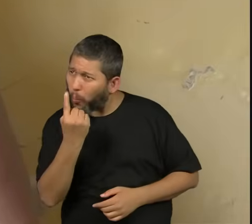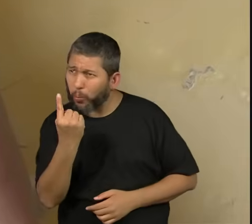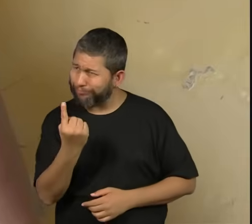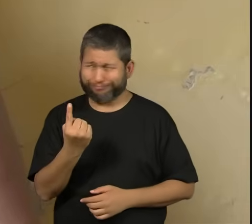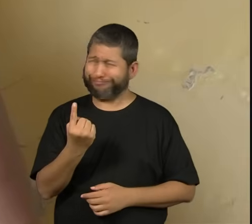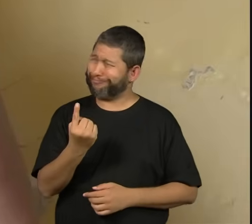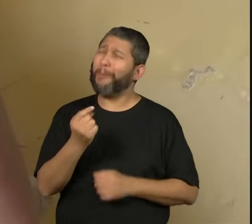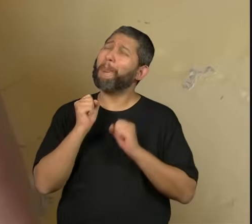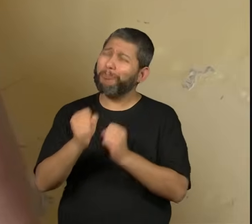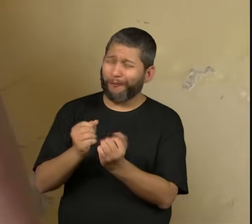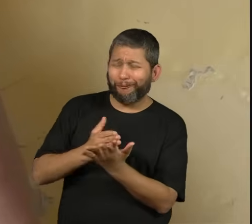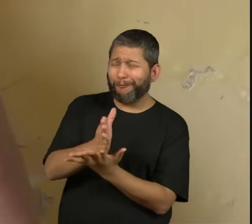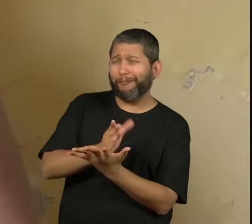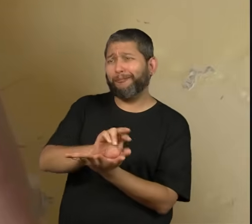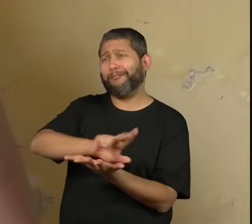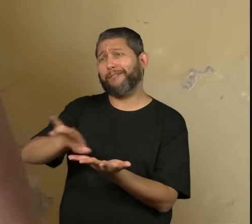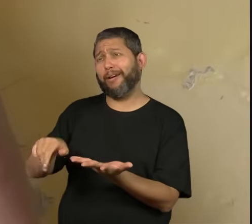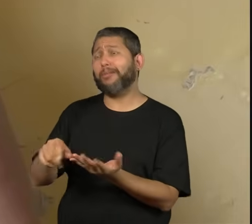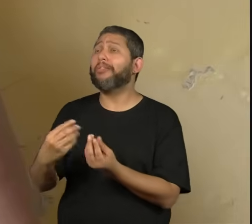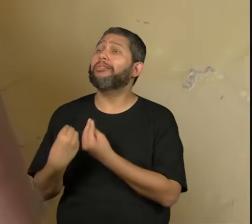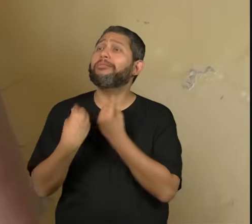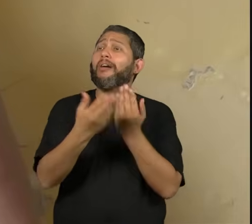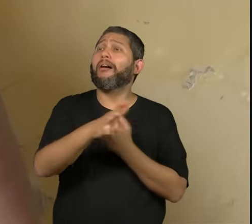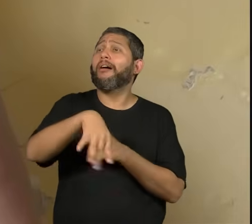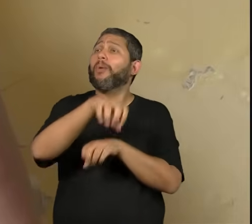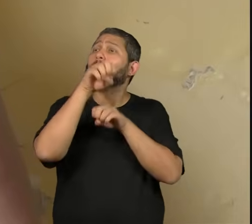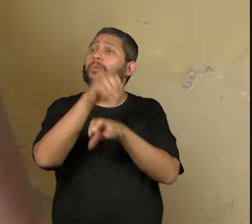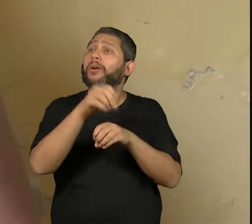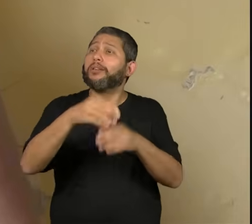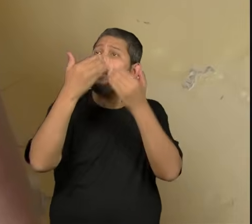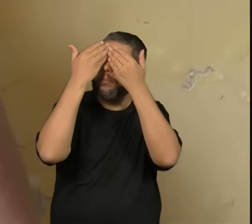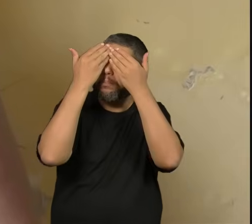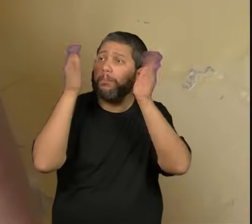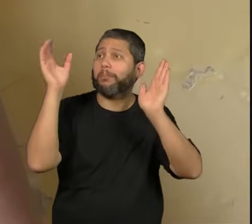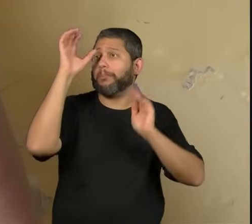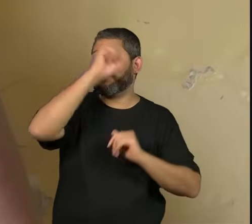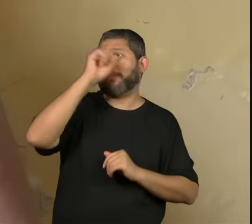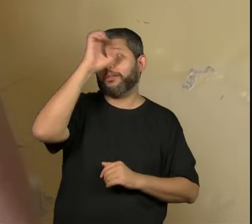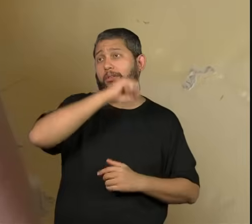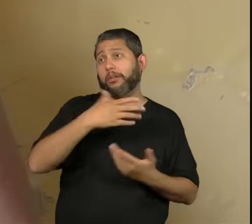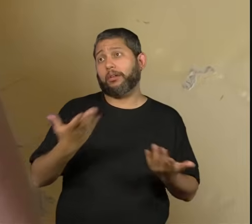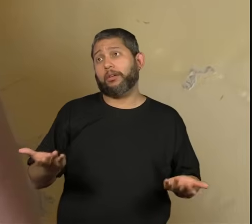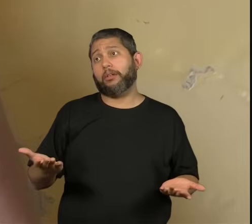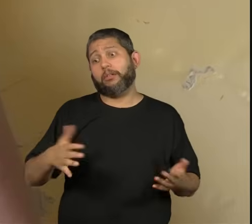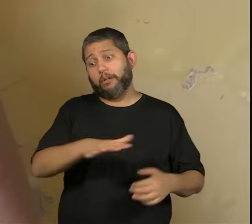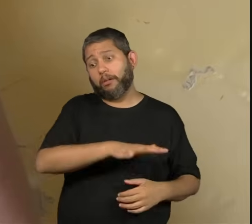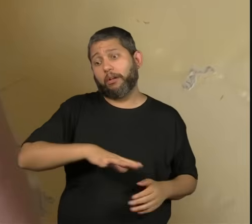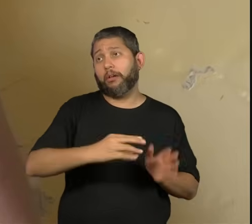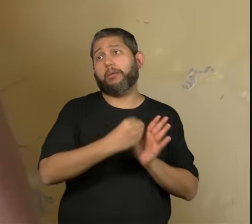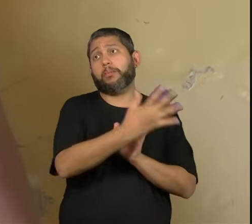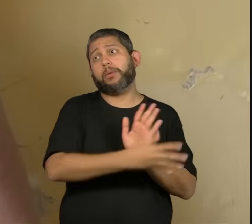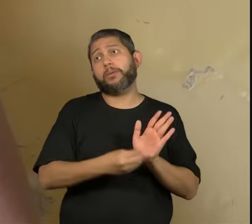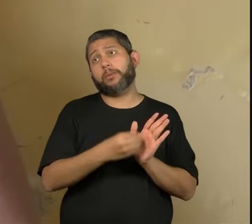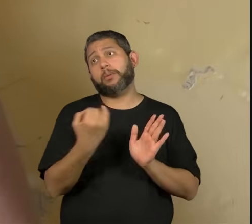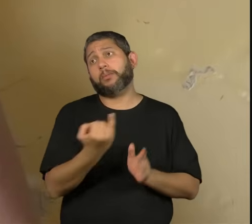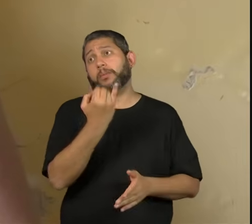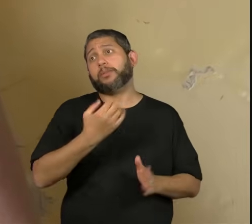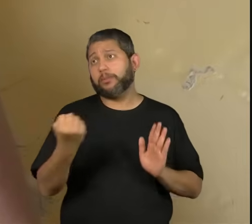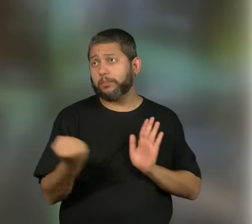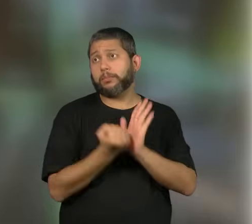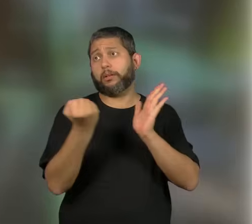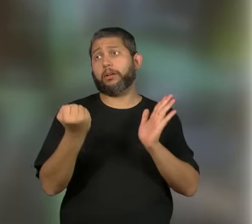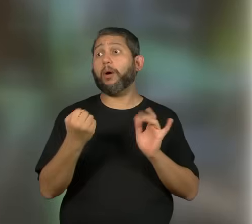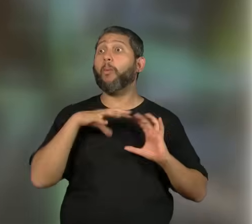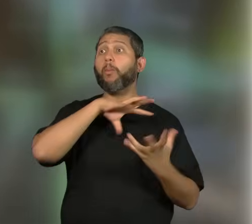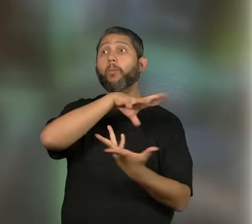e principalmente para educar as pessoas sobre um bioma tão rico e tão lindo que existe no nosso Brasil e em outras partes do